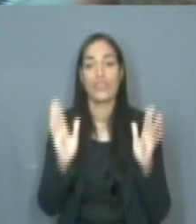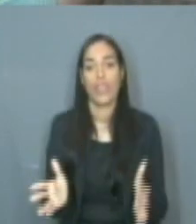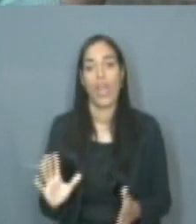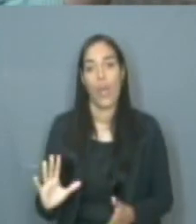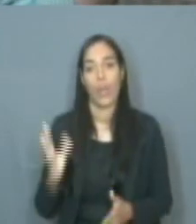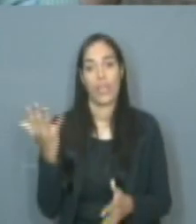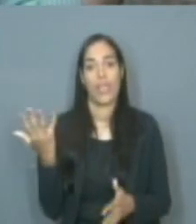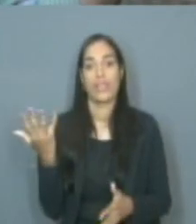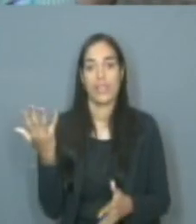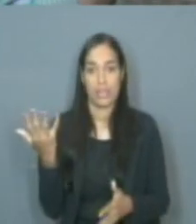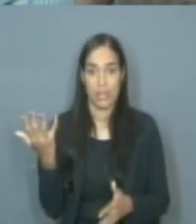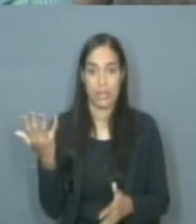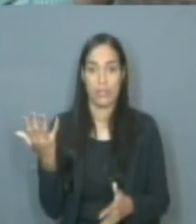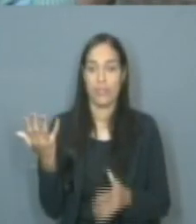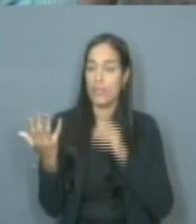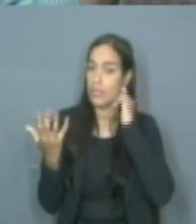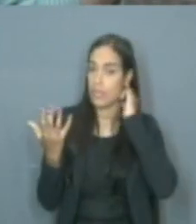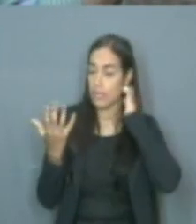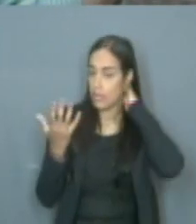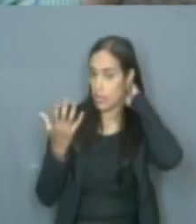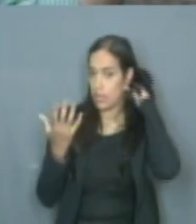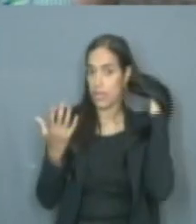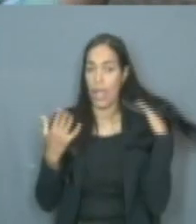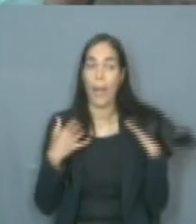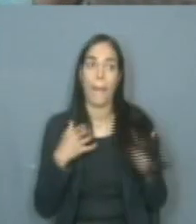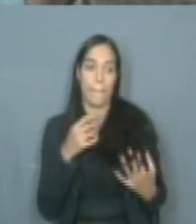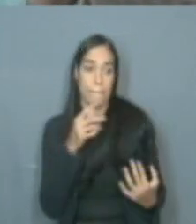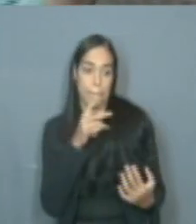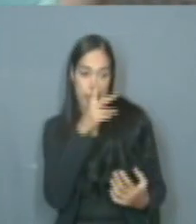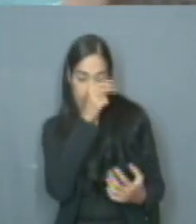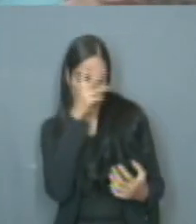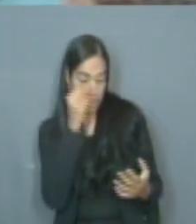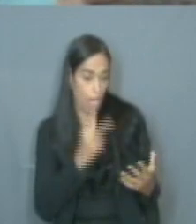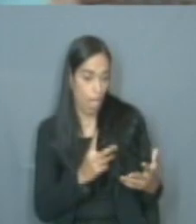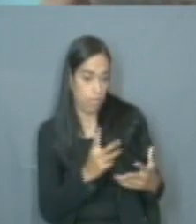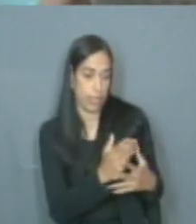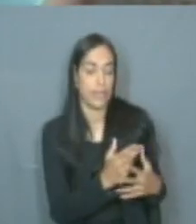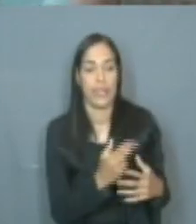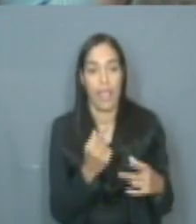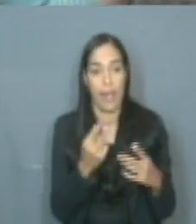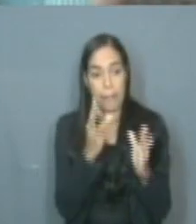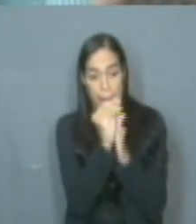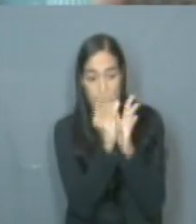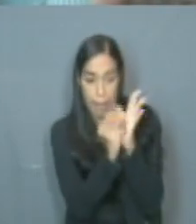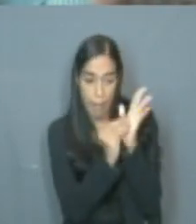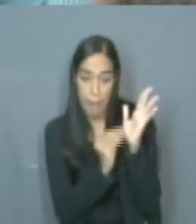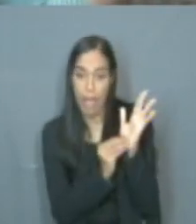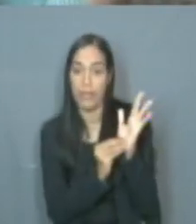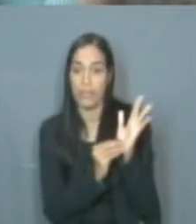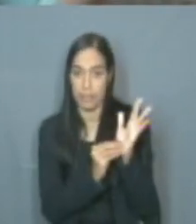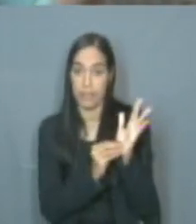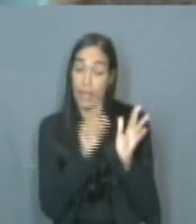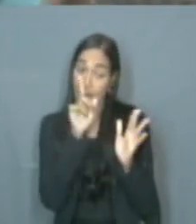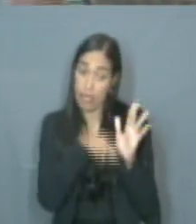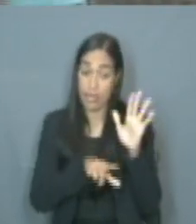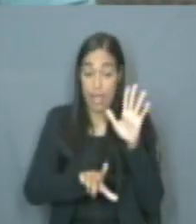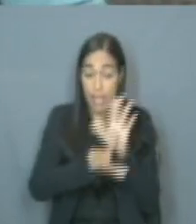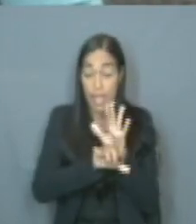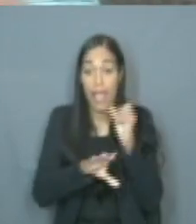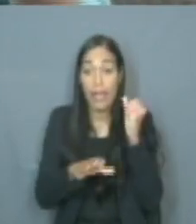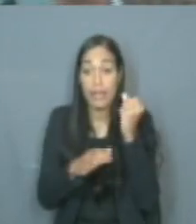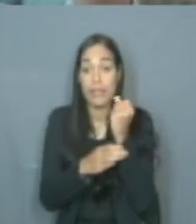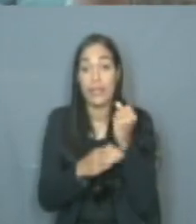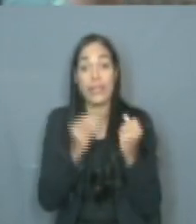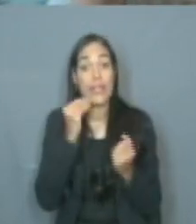acontece, que não existe vedação por parte da prefeitura para que as pessoas sejam cadastradas. Então, essa lei, ela é